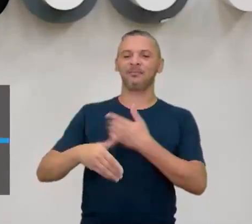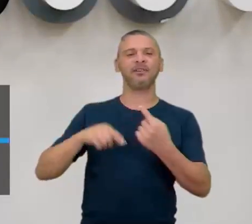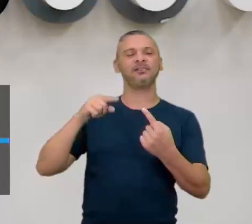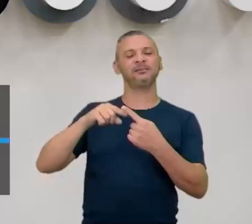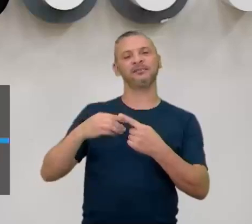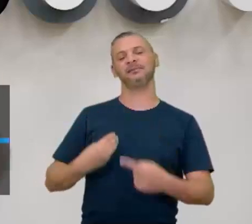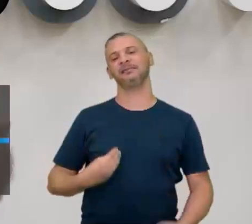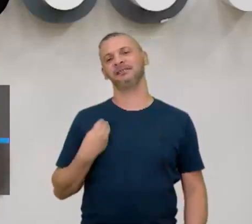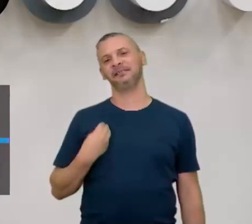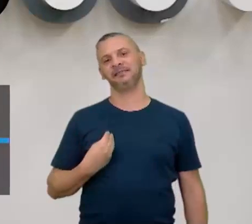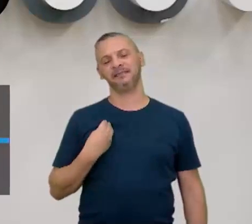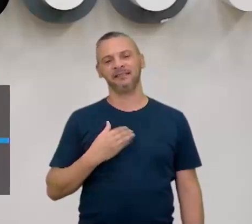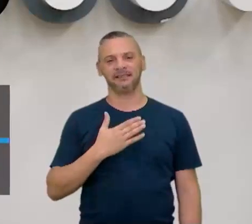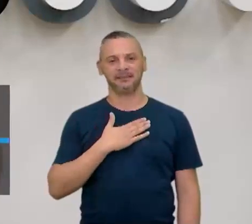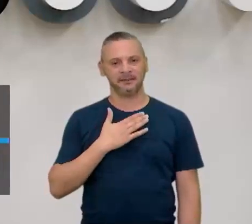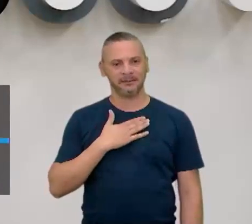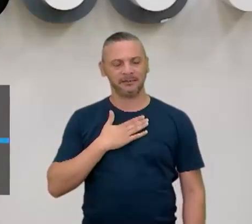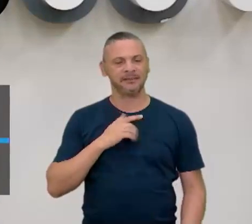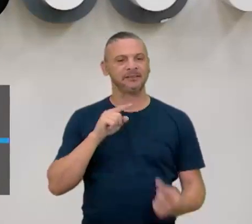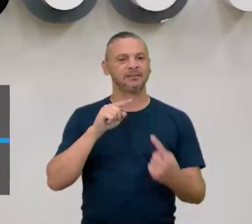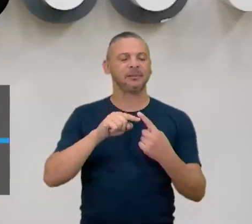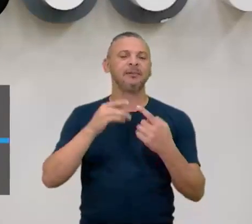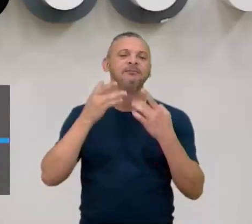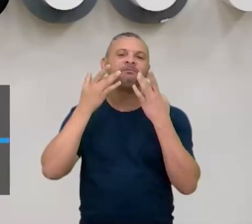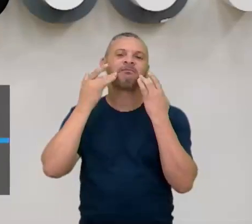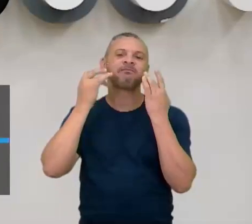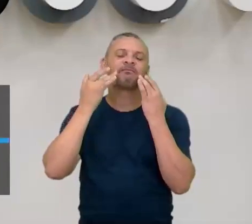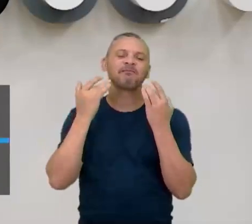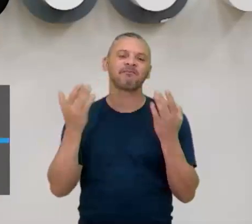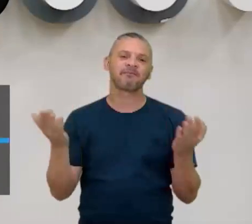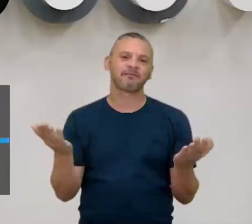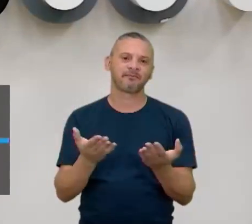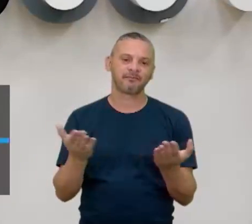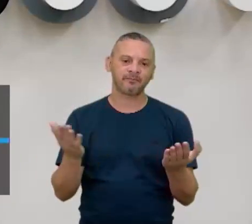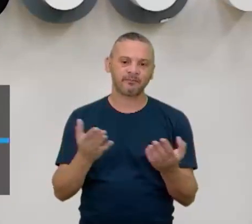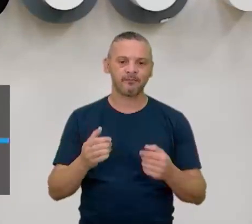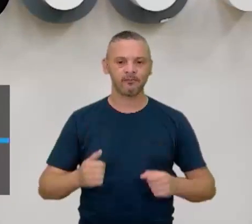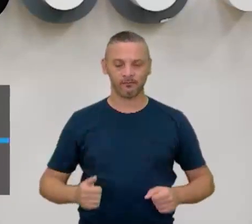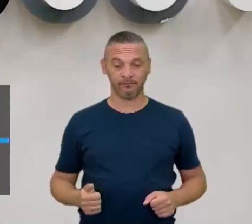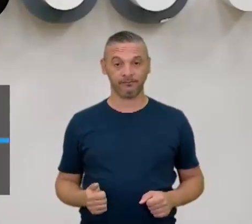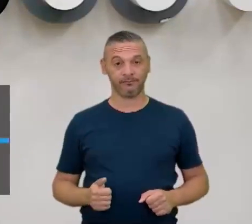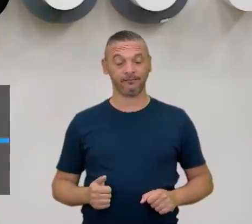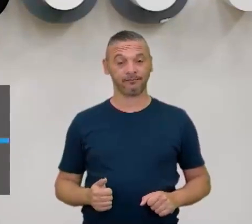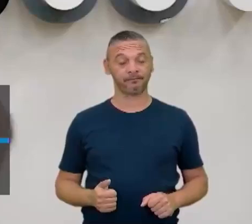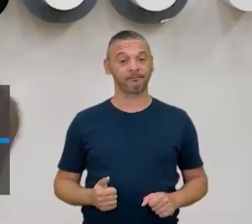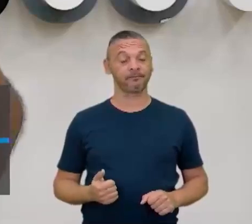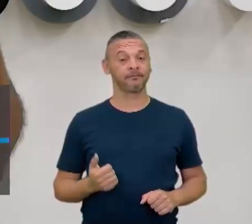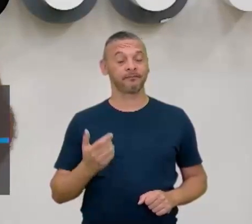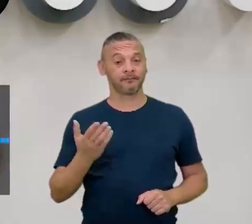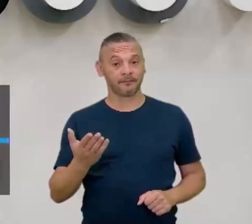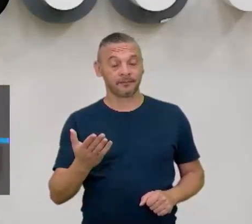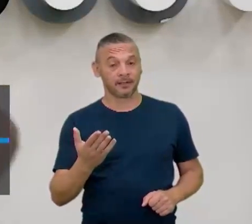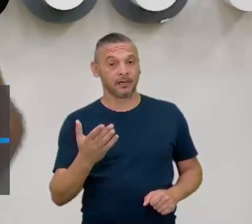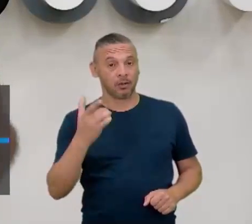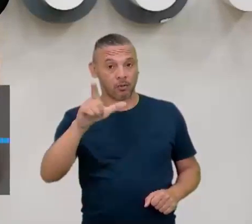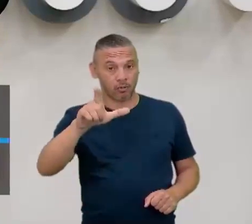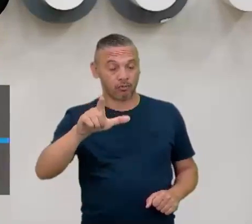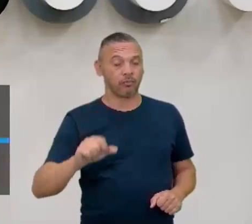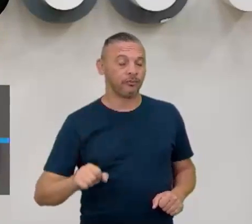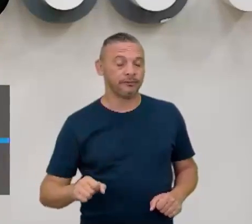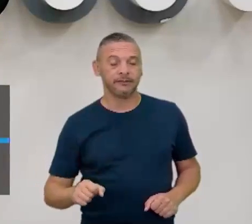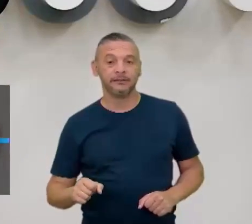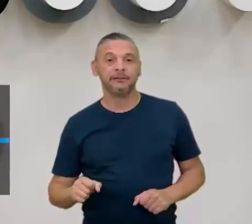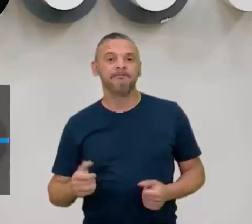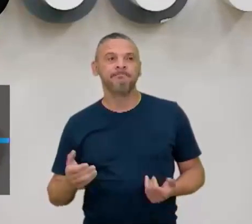hoje a minha vida se associa muito às encenações e ao teatro. E para haver